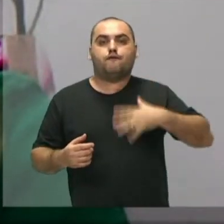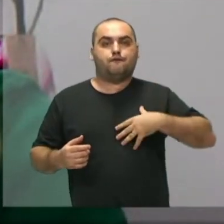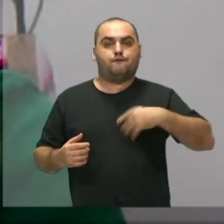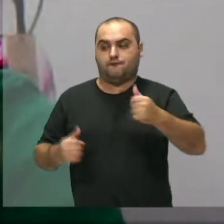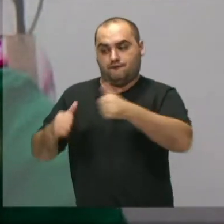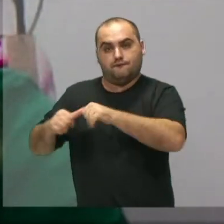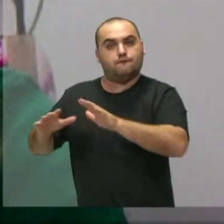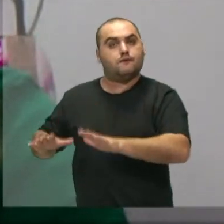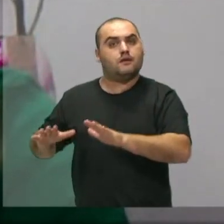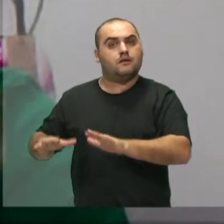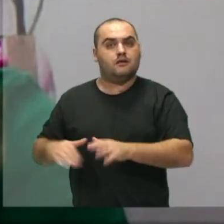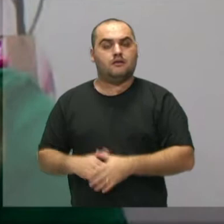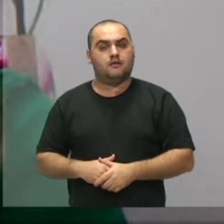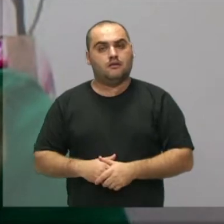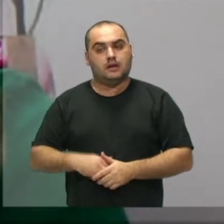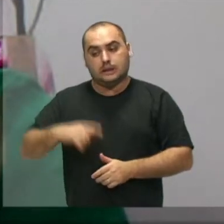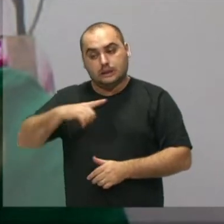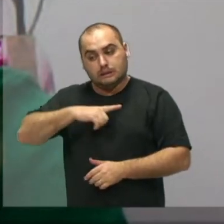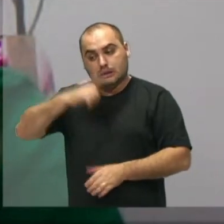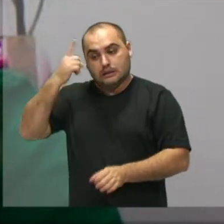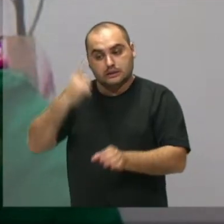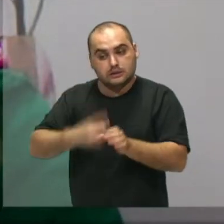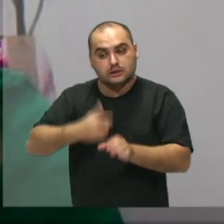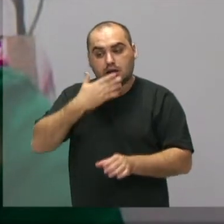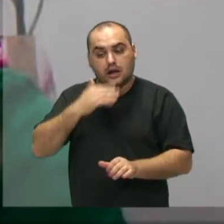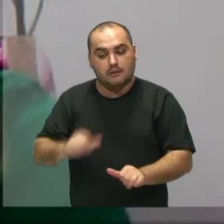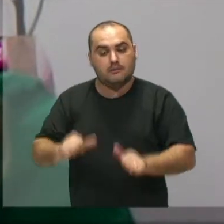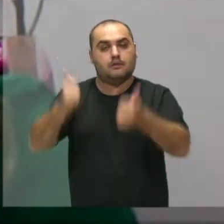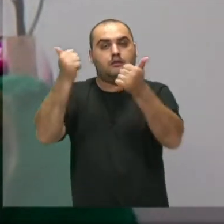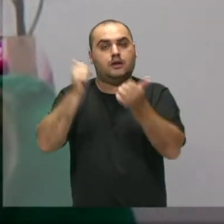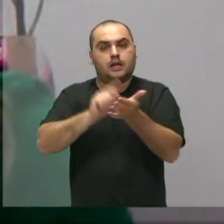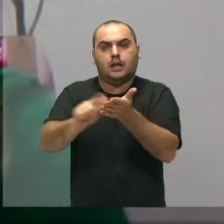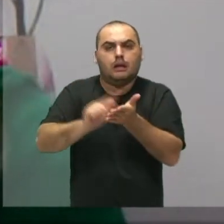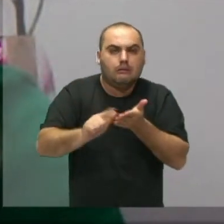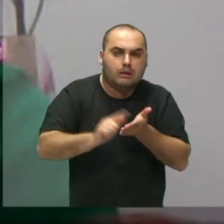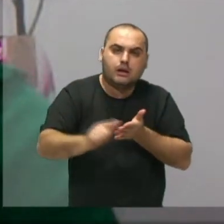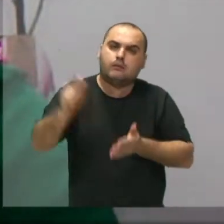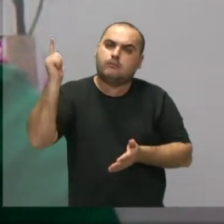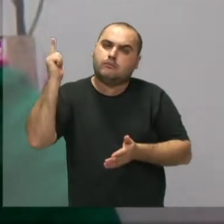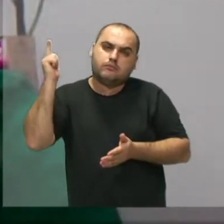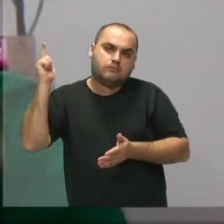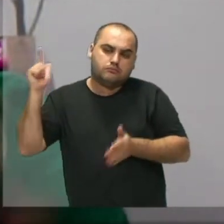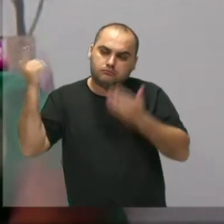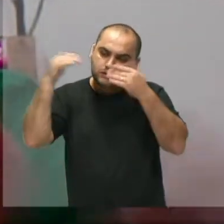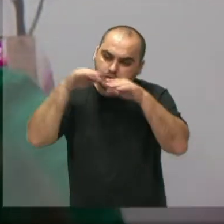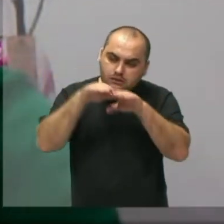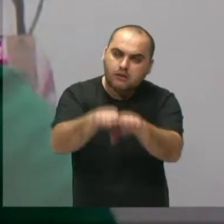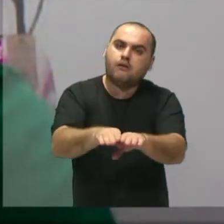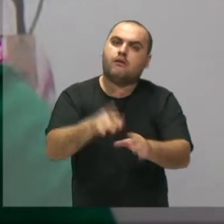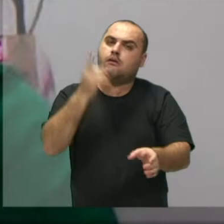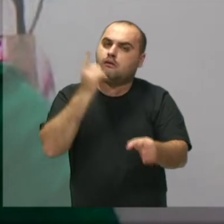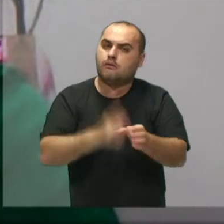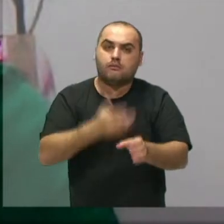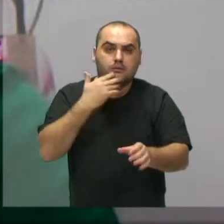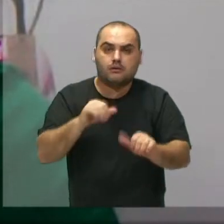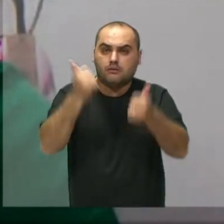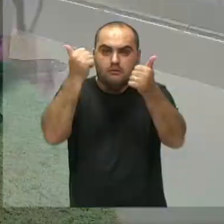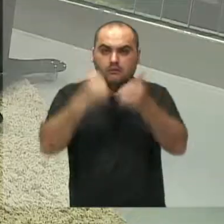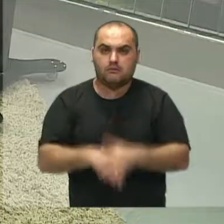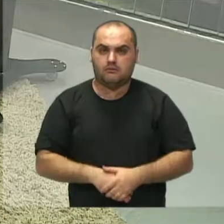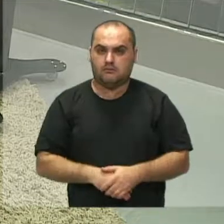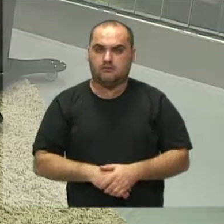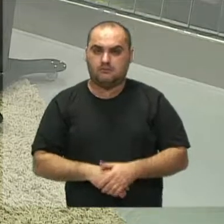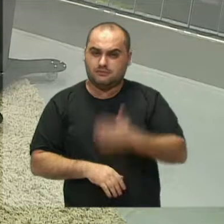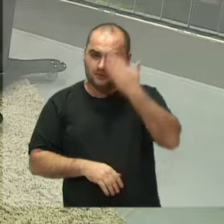filhos tenham uma cidade melhor, uma cidade limpa, uma cidade inclusiva, uma cidade melhor. A gente não está livre de